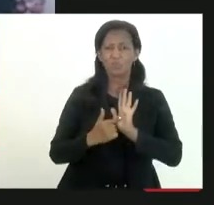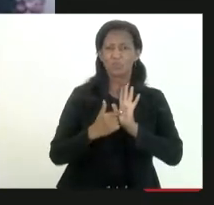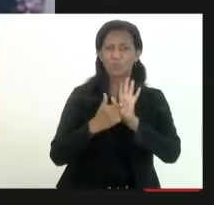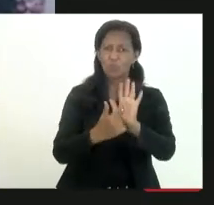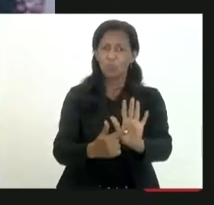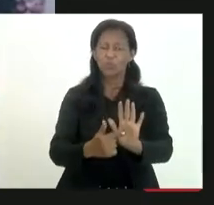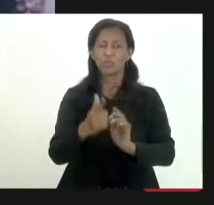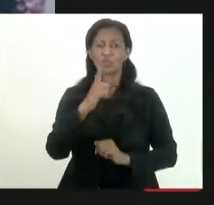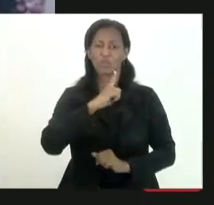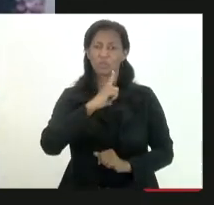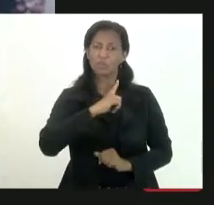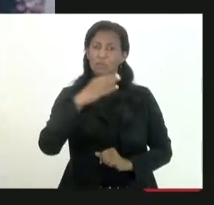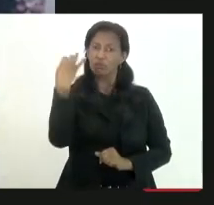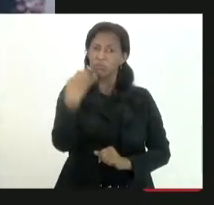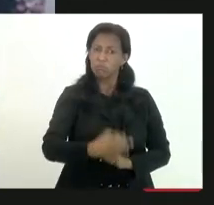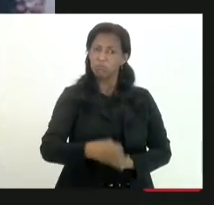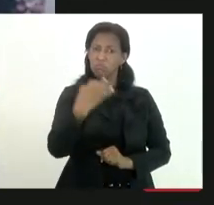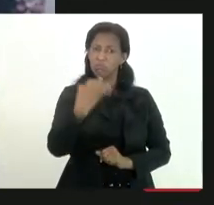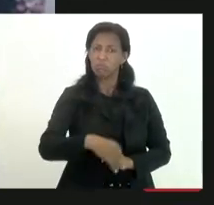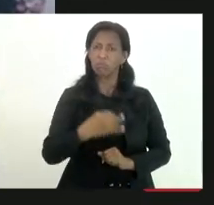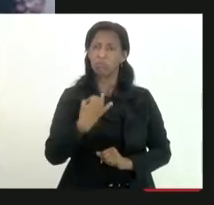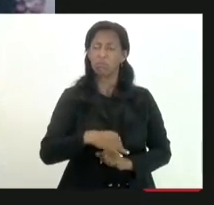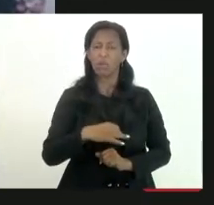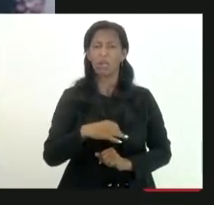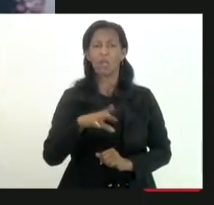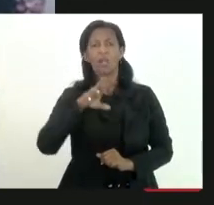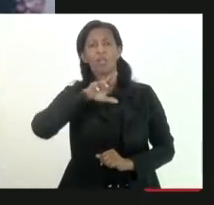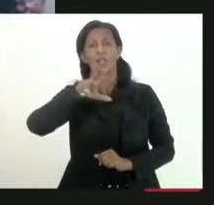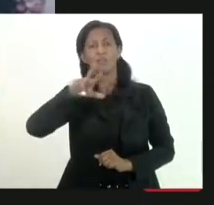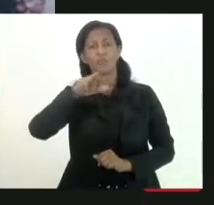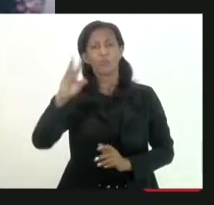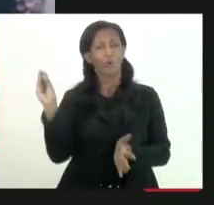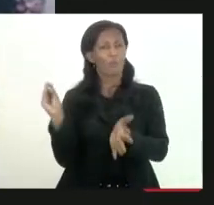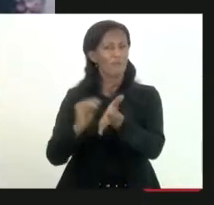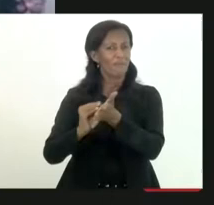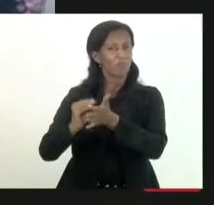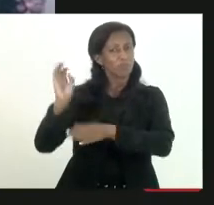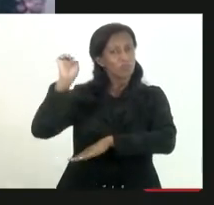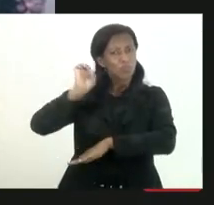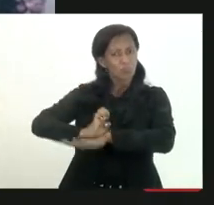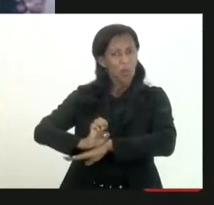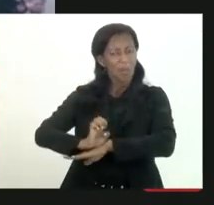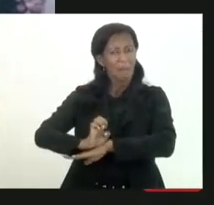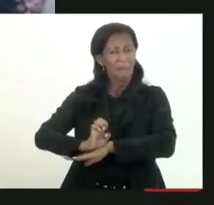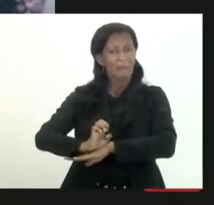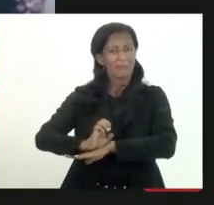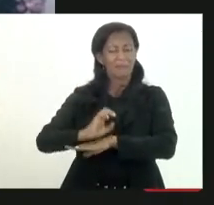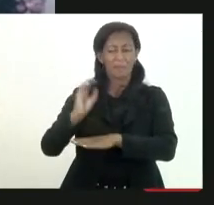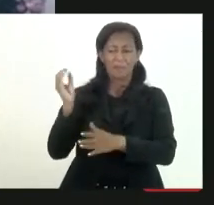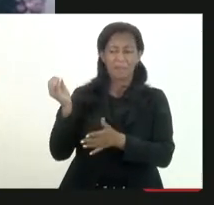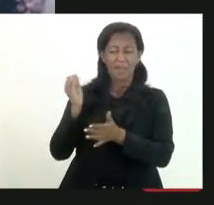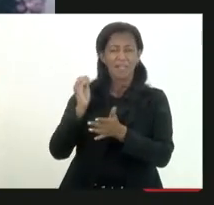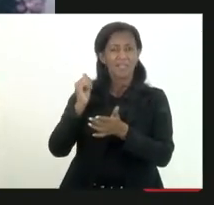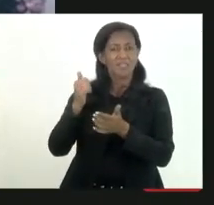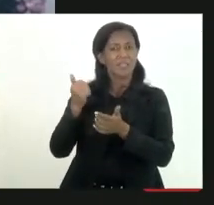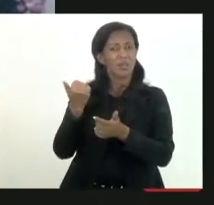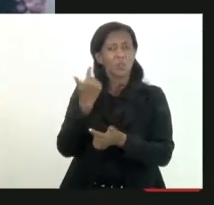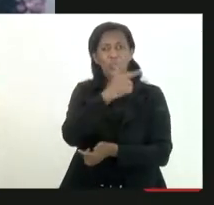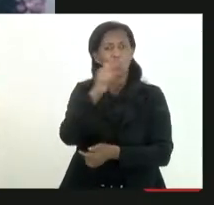há exatamente não só uma omissão do Estado, mas uma negligência que pode se tornar